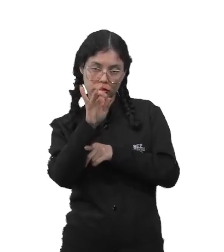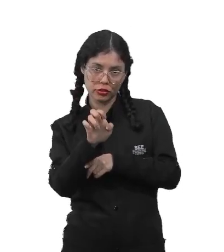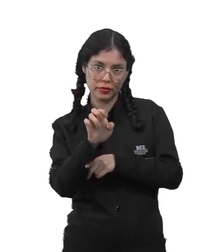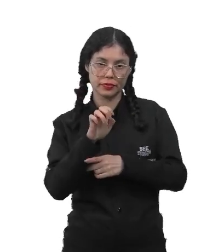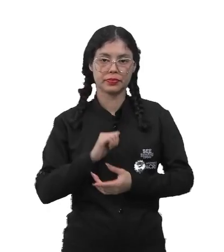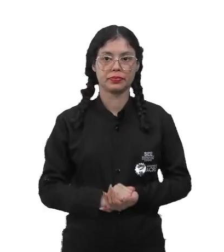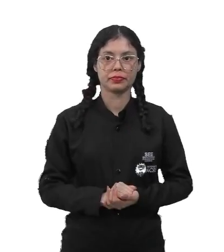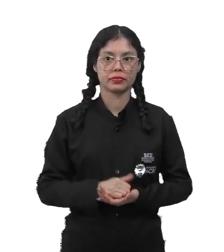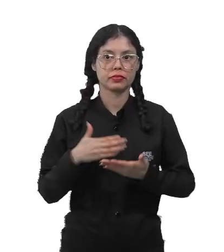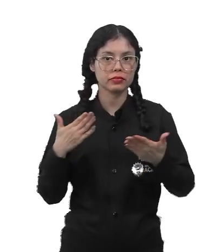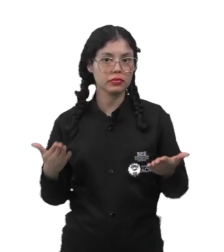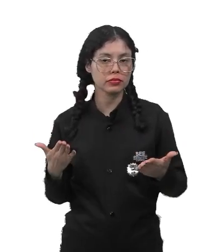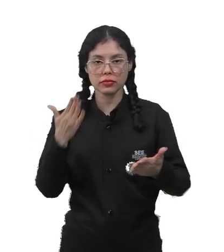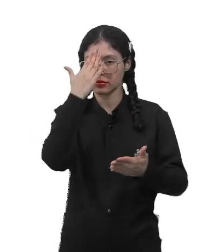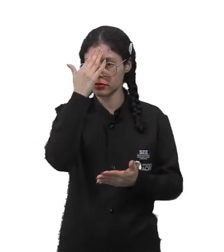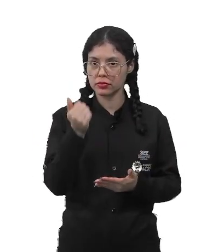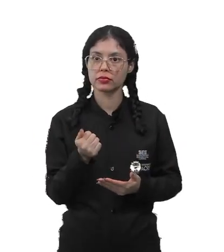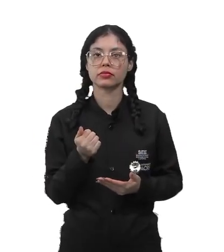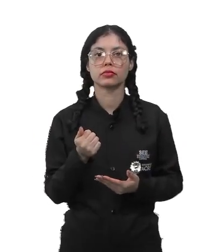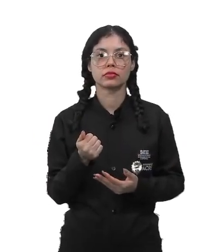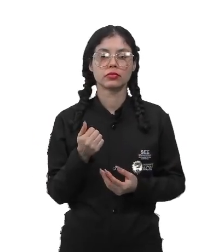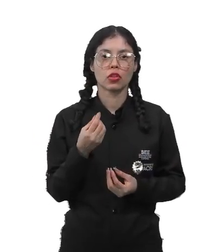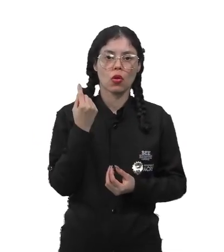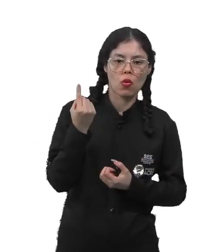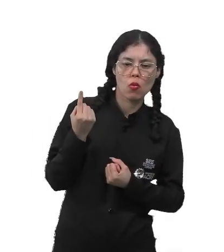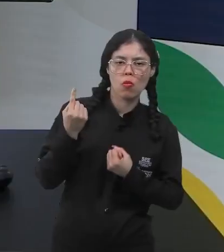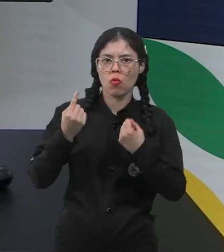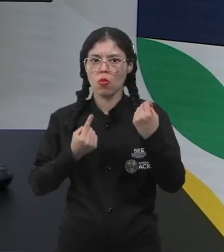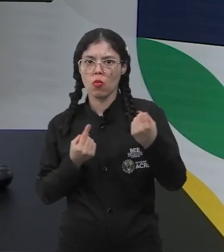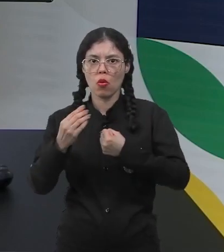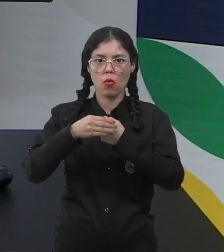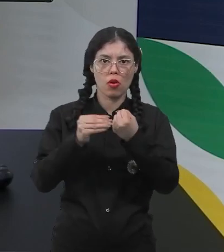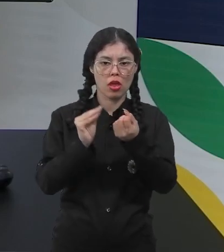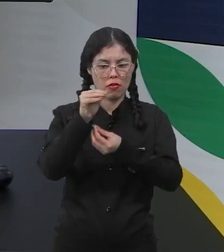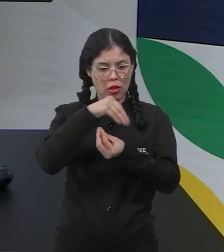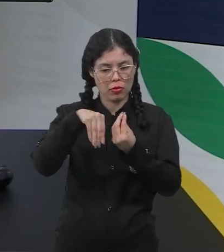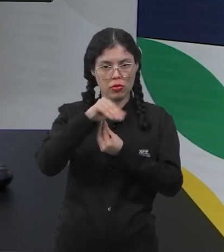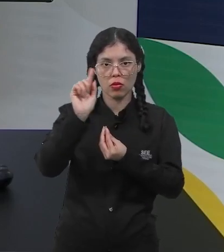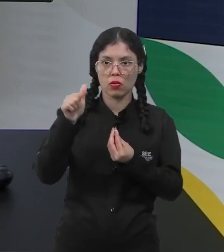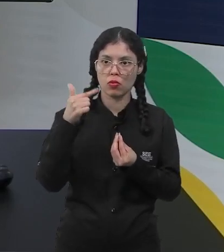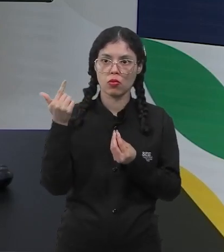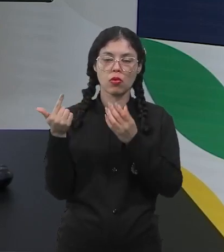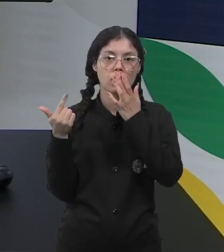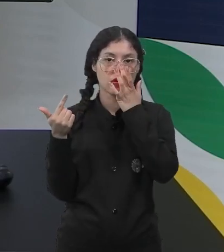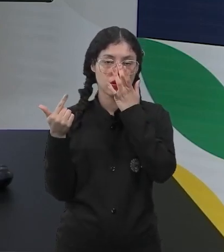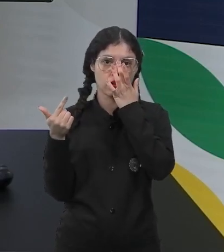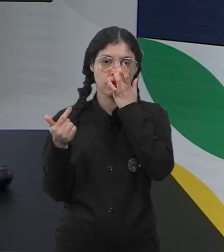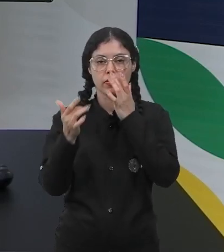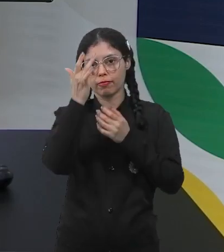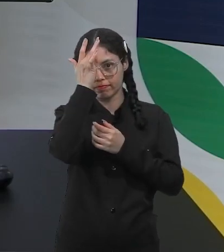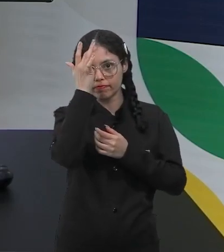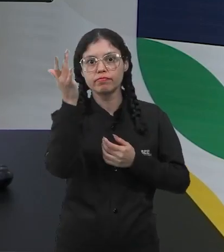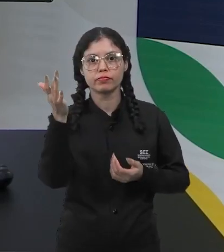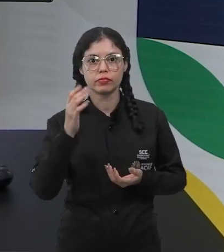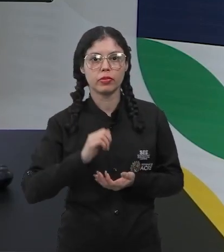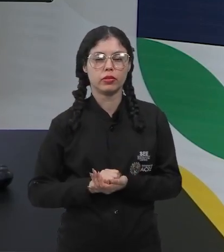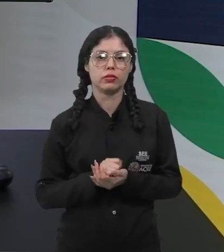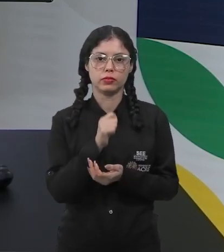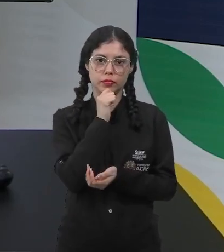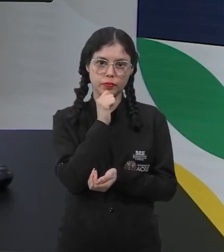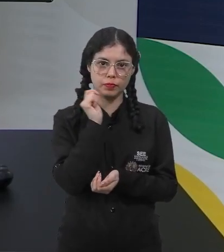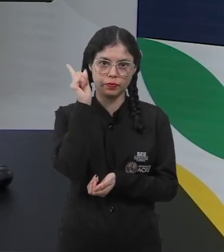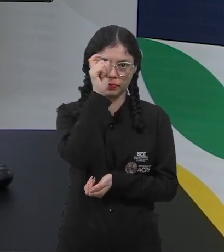solubilidade. Para saber se uma molécula, vai se misturar com outra, vai ter essa facilidade ou